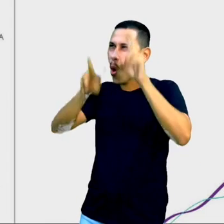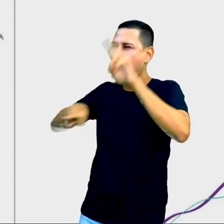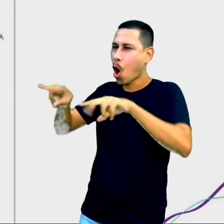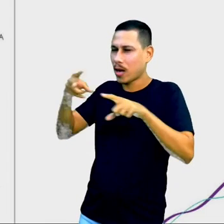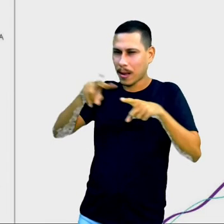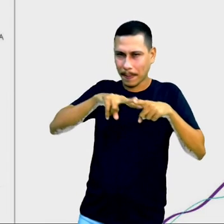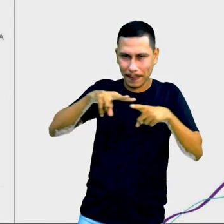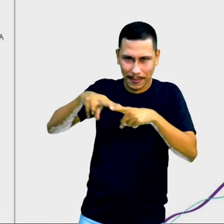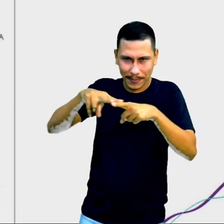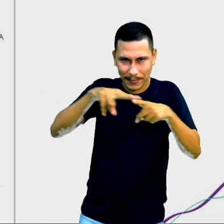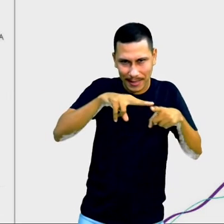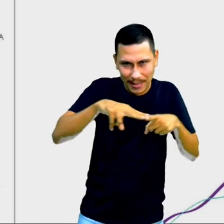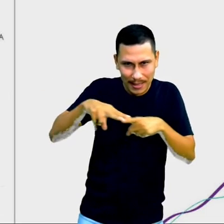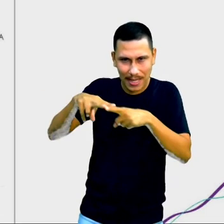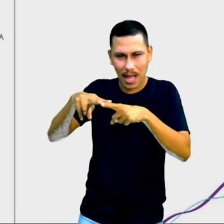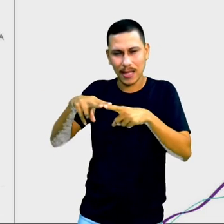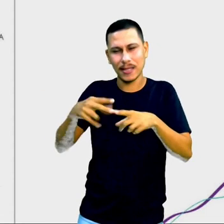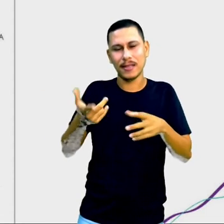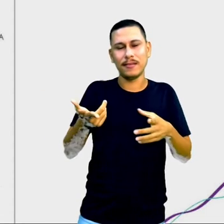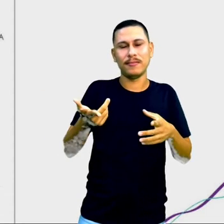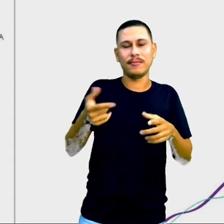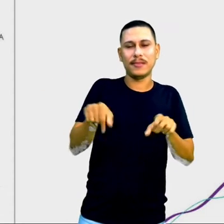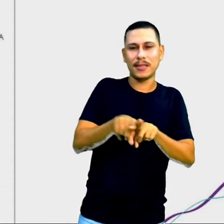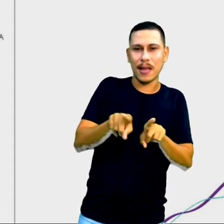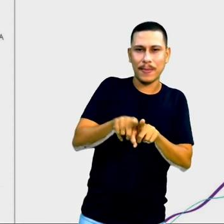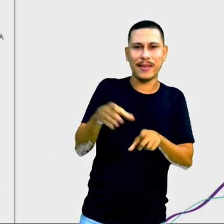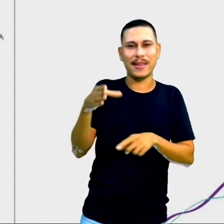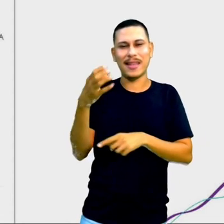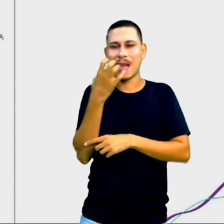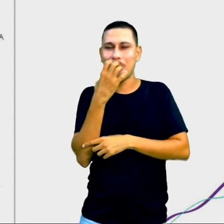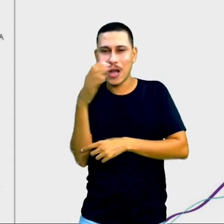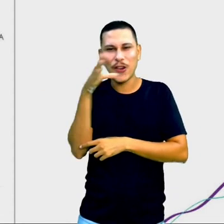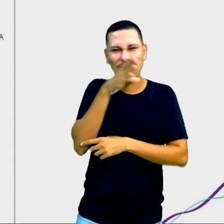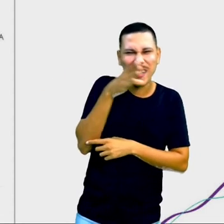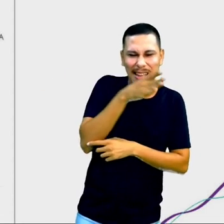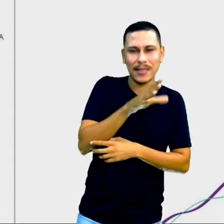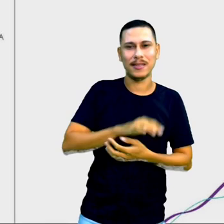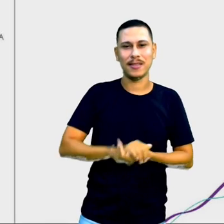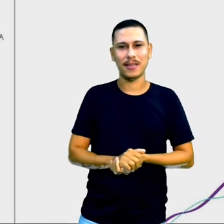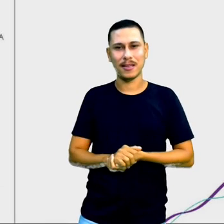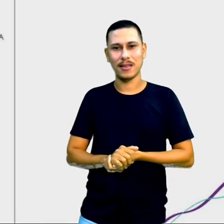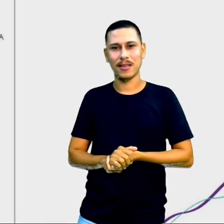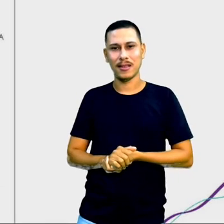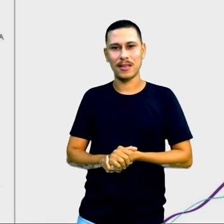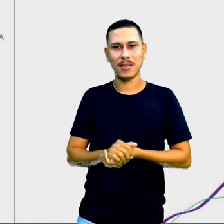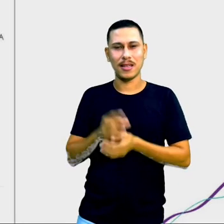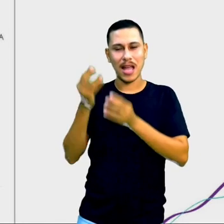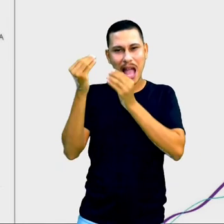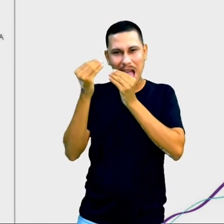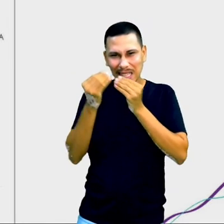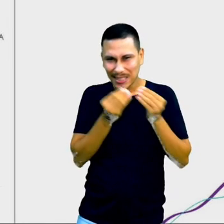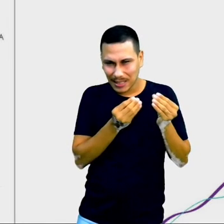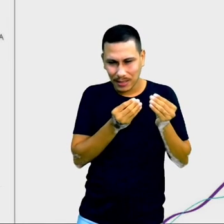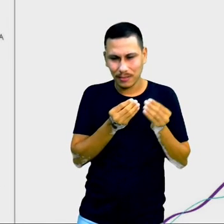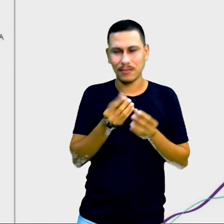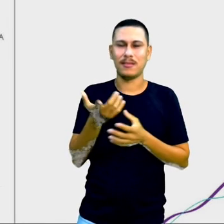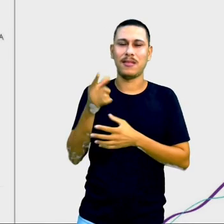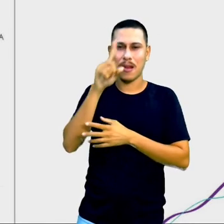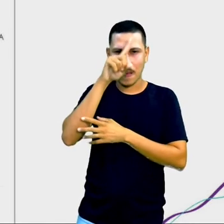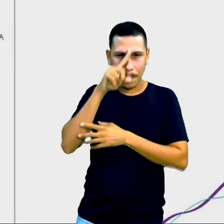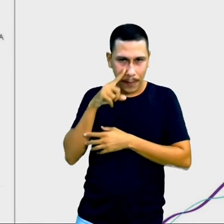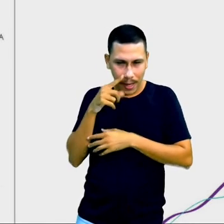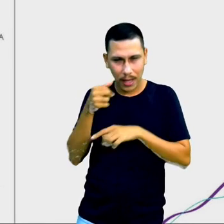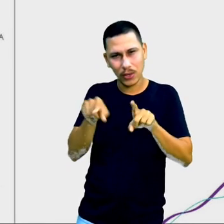que está pintado de azul, cachorro quente, que é de vermelho, pastel, que está pintado de amarelo,